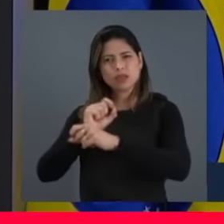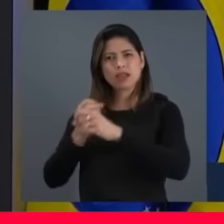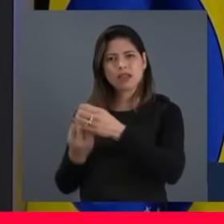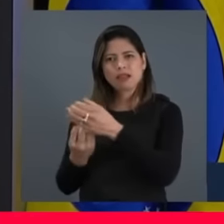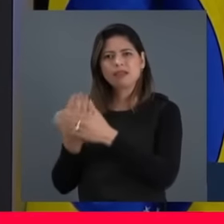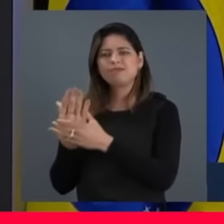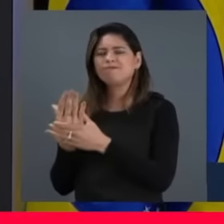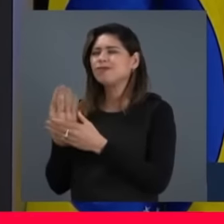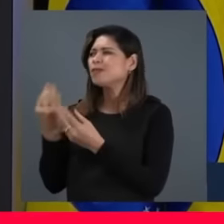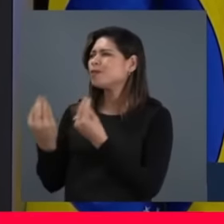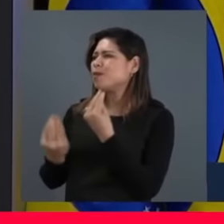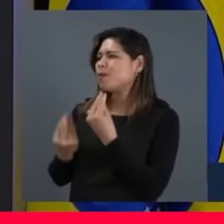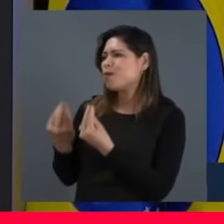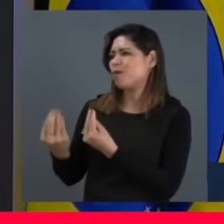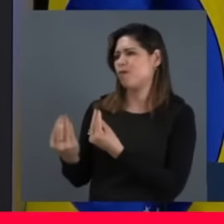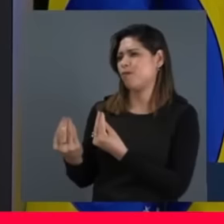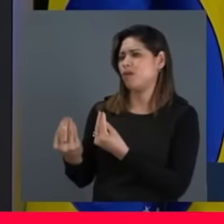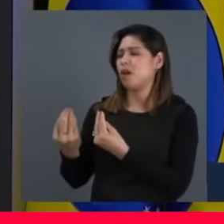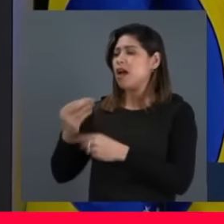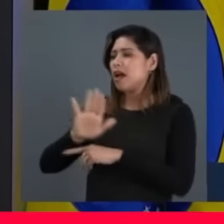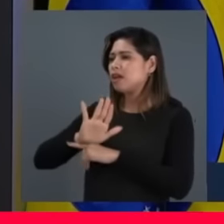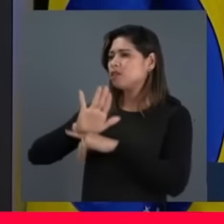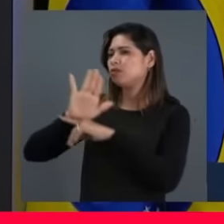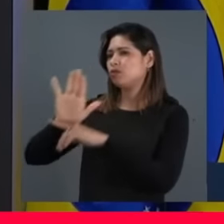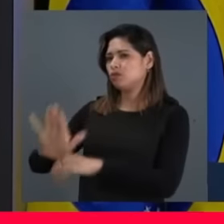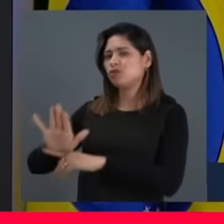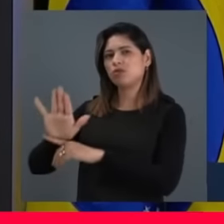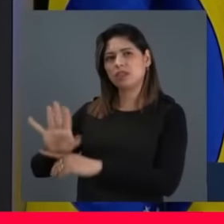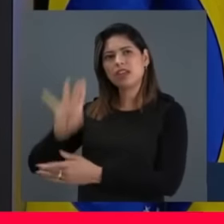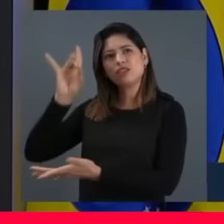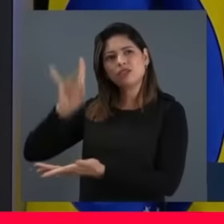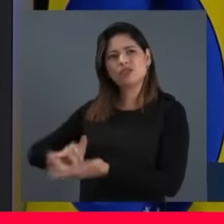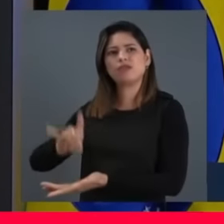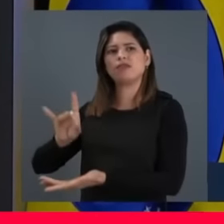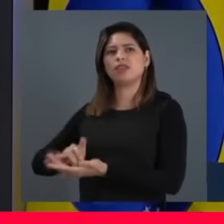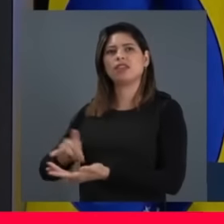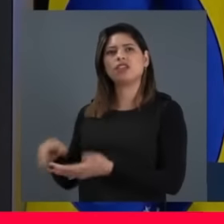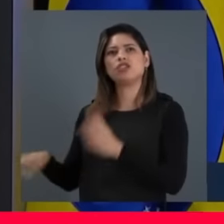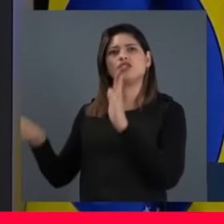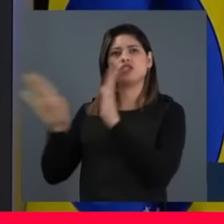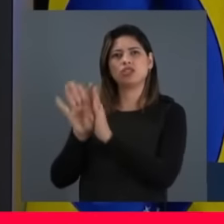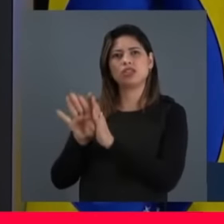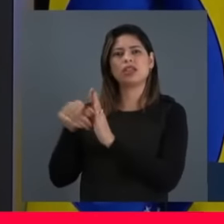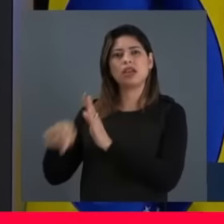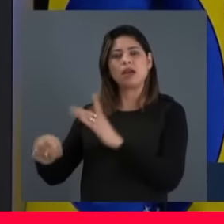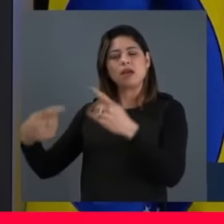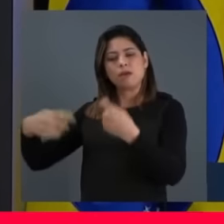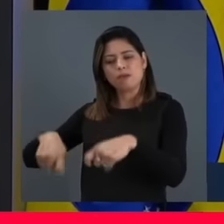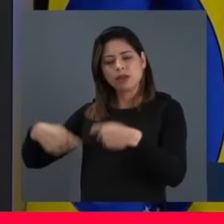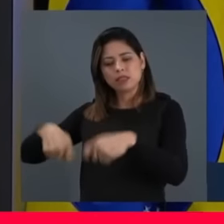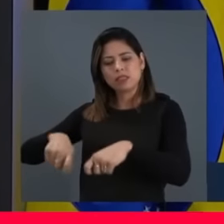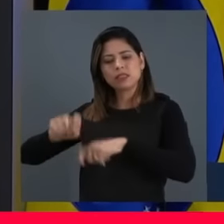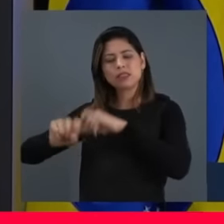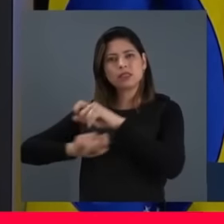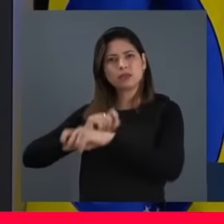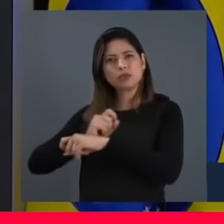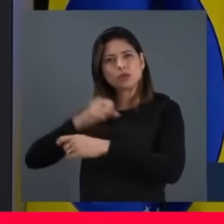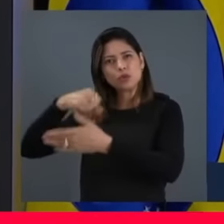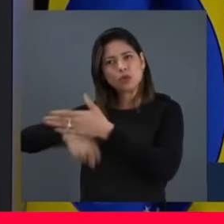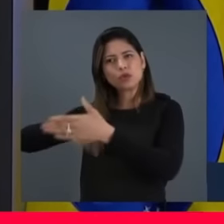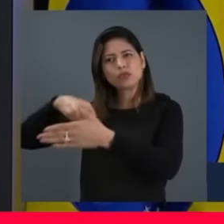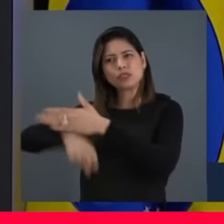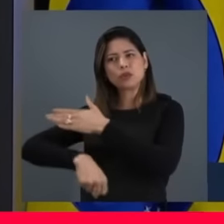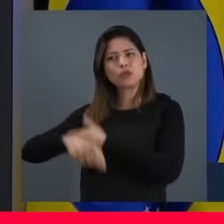condições para que a ajuda efetiva chegue lá é preciso também enfrentar os